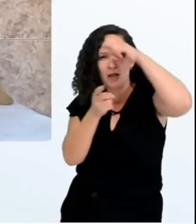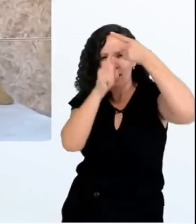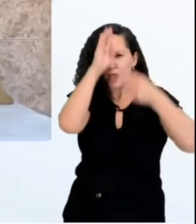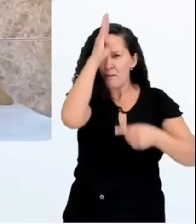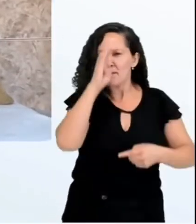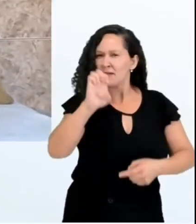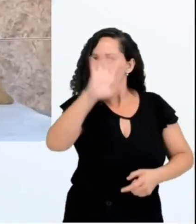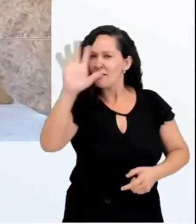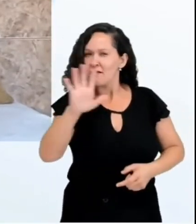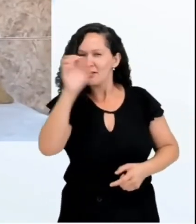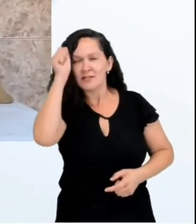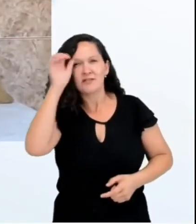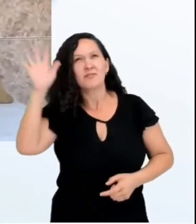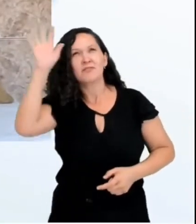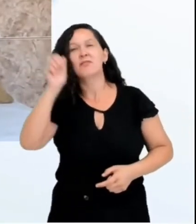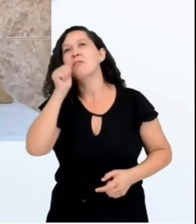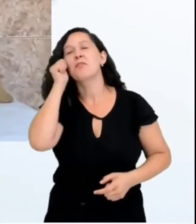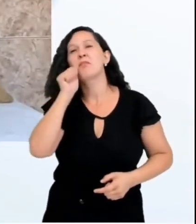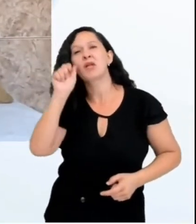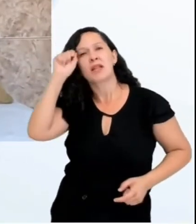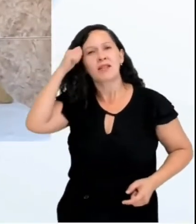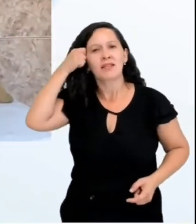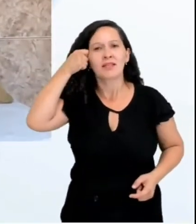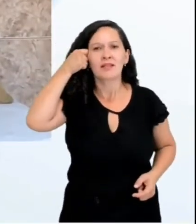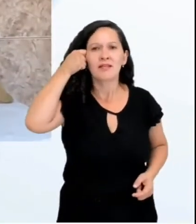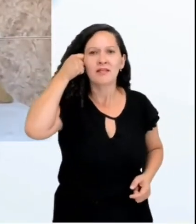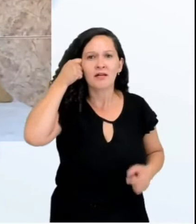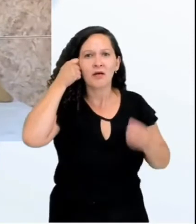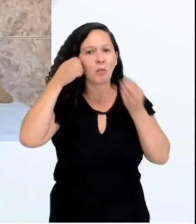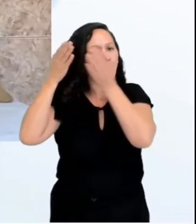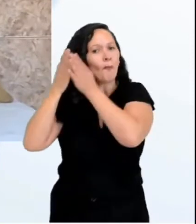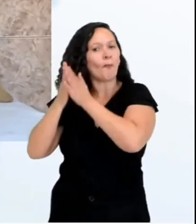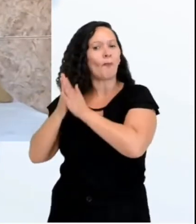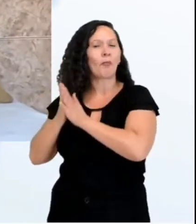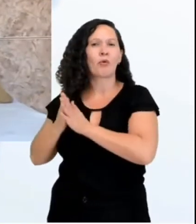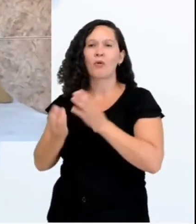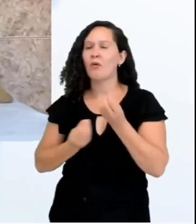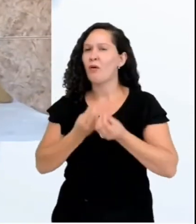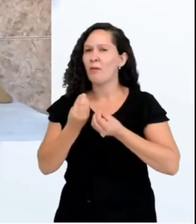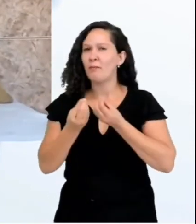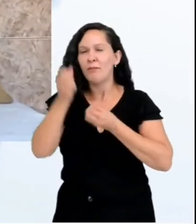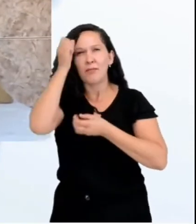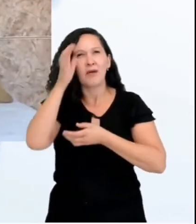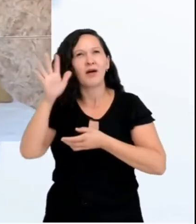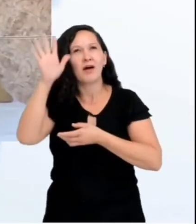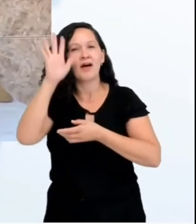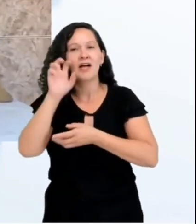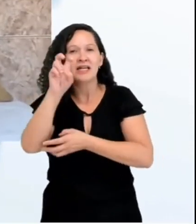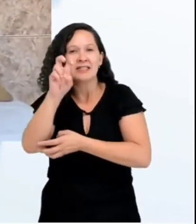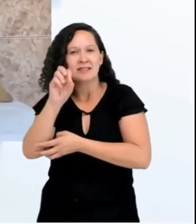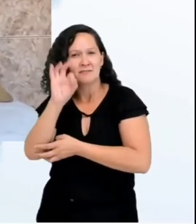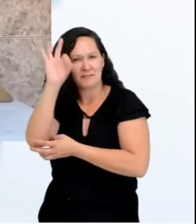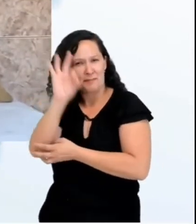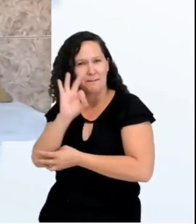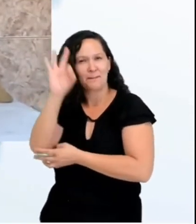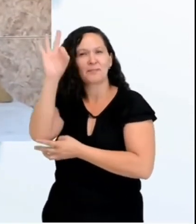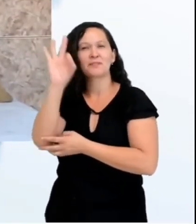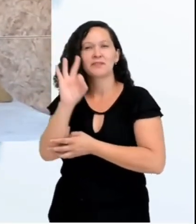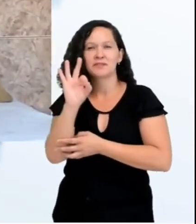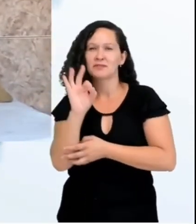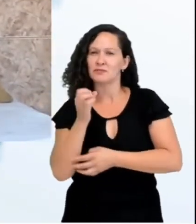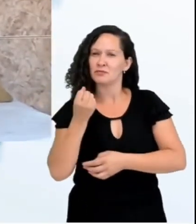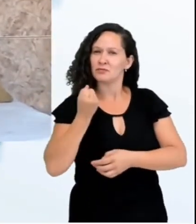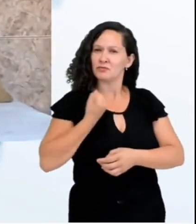padrão eurocêntrico. Imaginem as mulheres negras alisando seus cabelos. Mais de 50% é